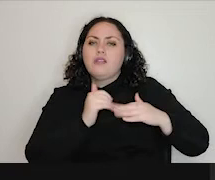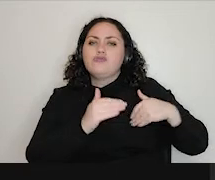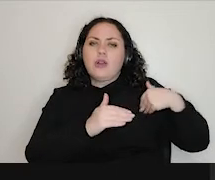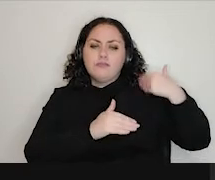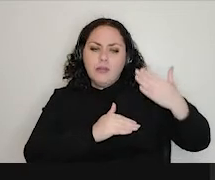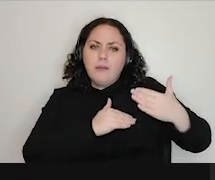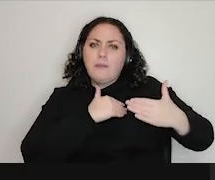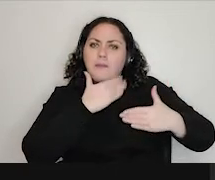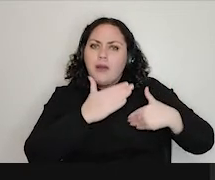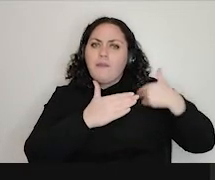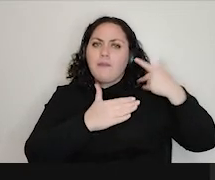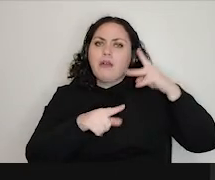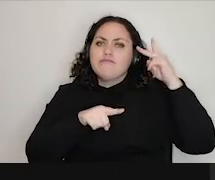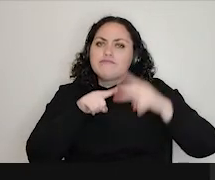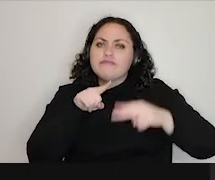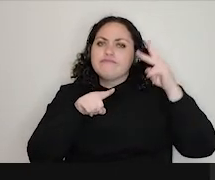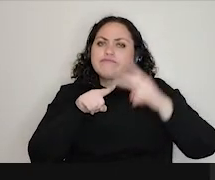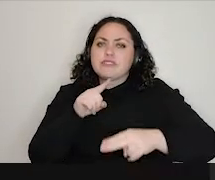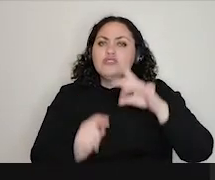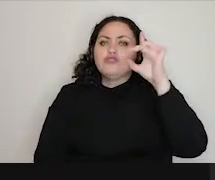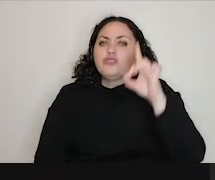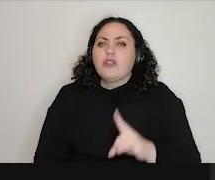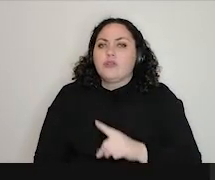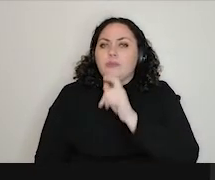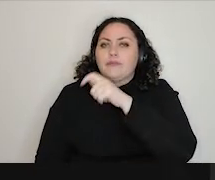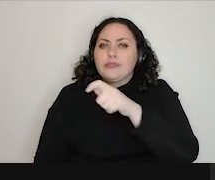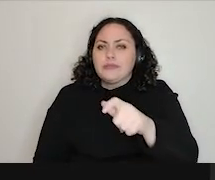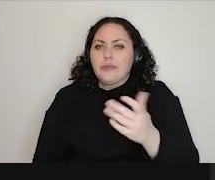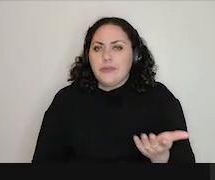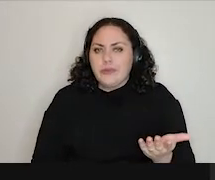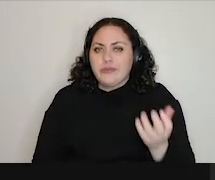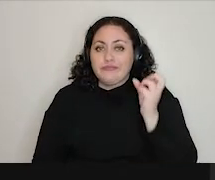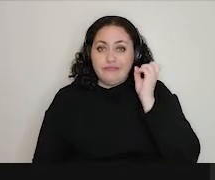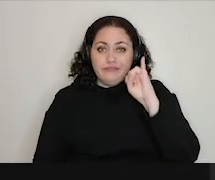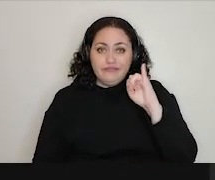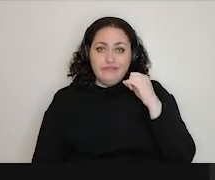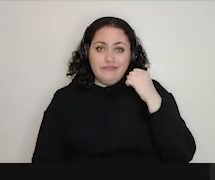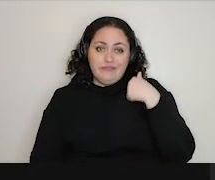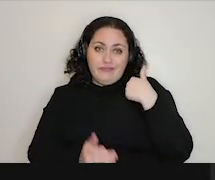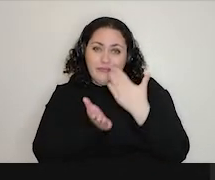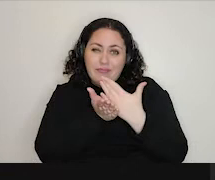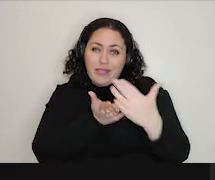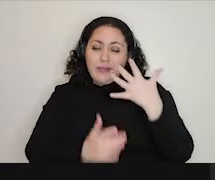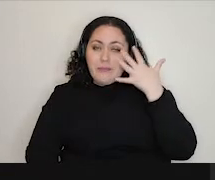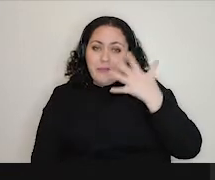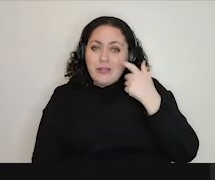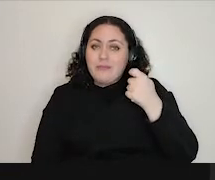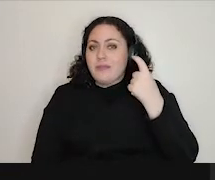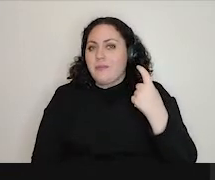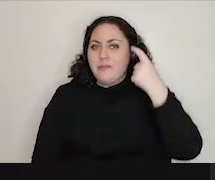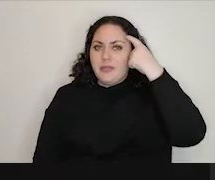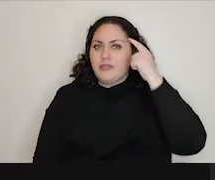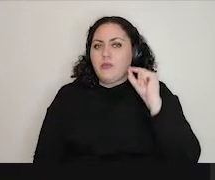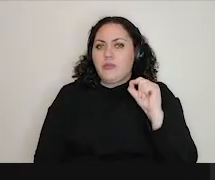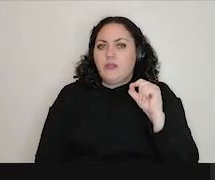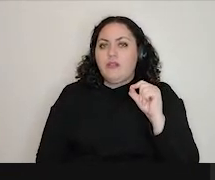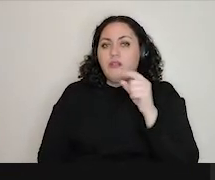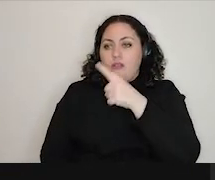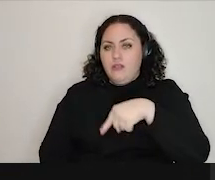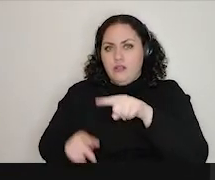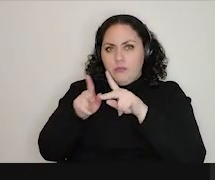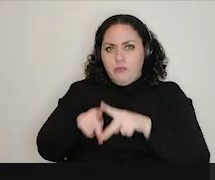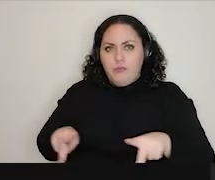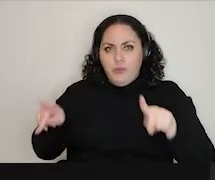reflexo, né, de uma sucessiva ação de violação de direitos. Né? Então, a gente começa essa nossa conversa partindo desse